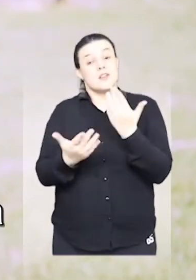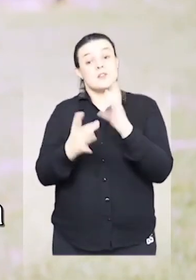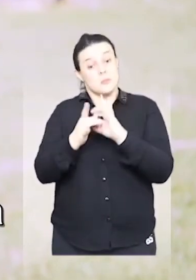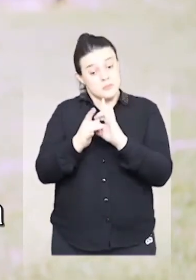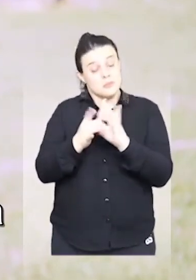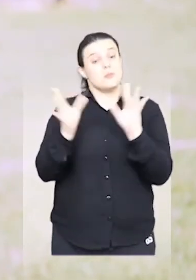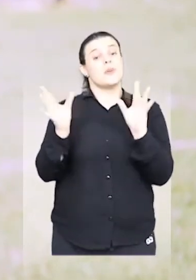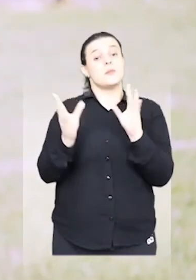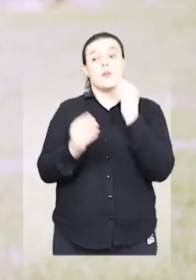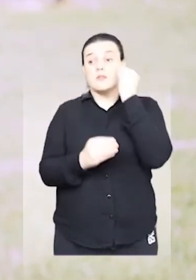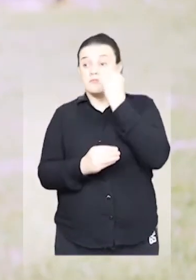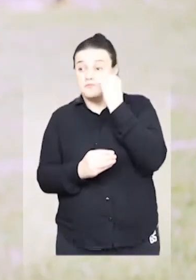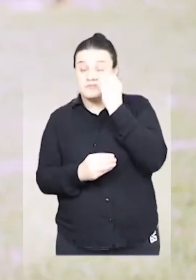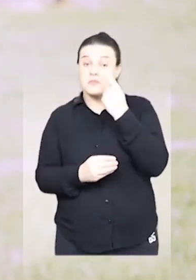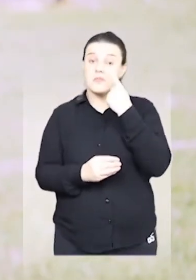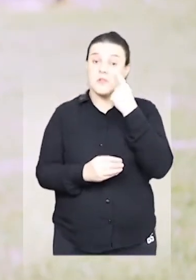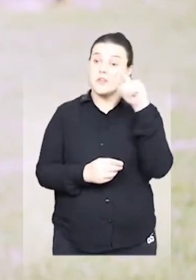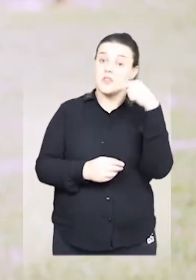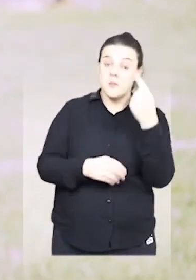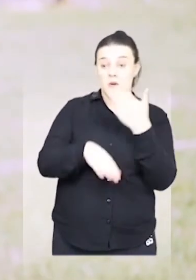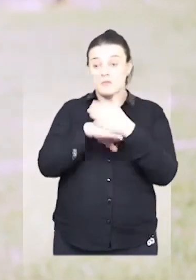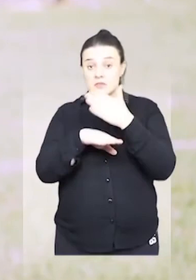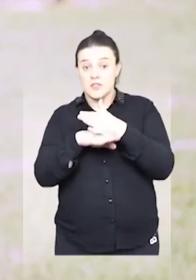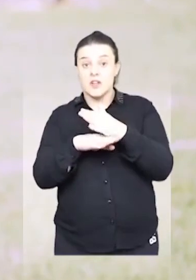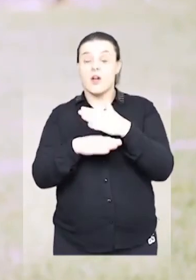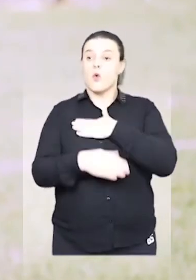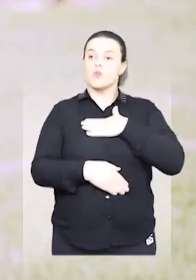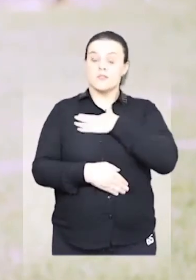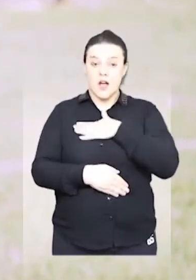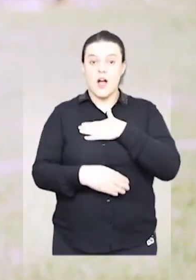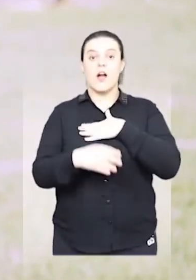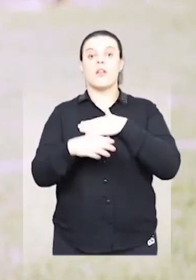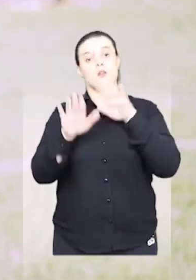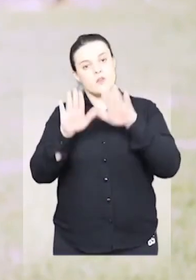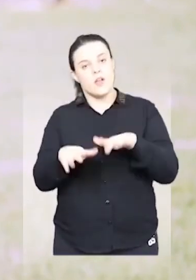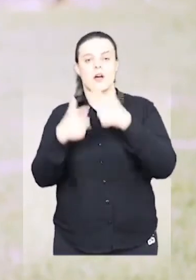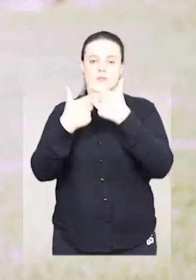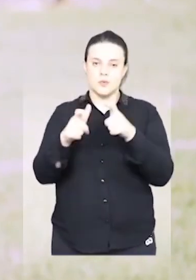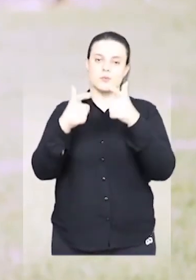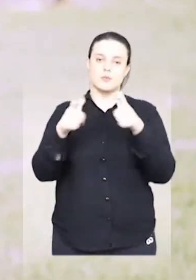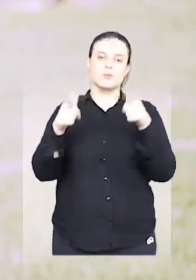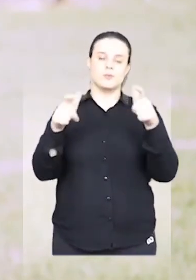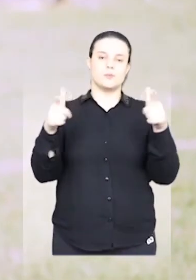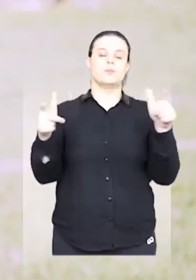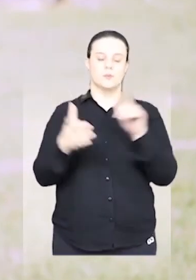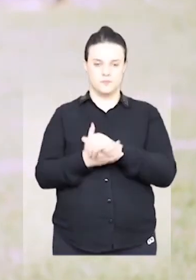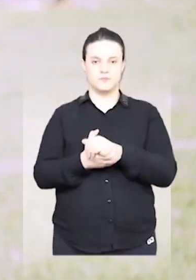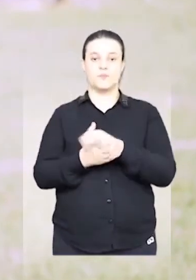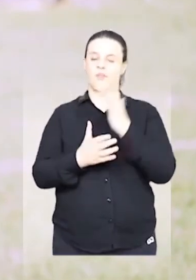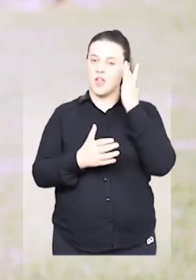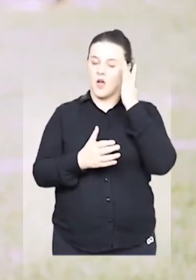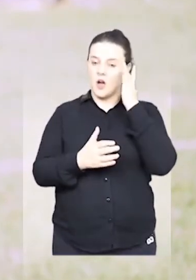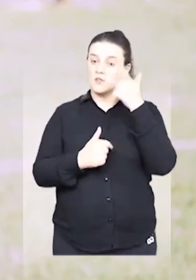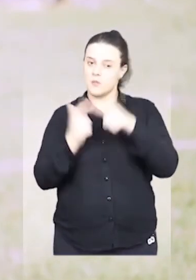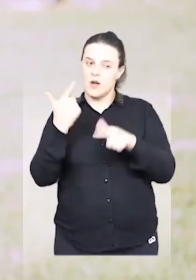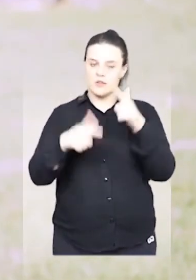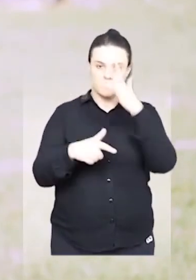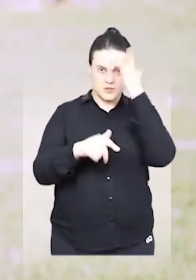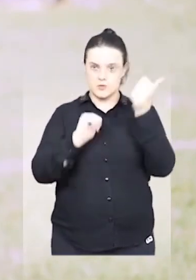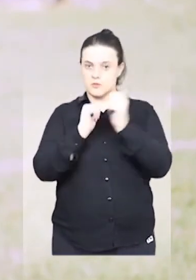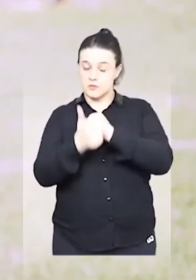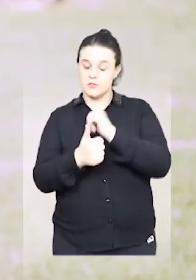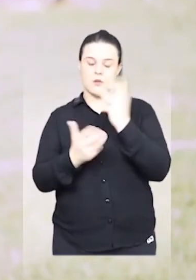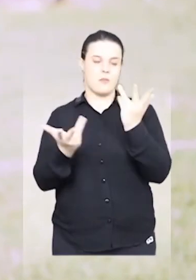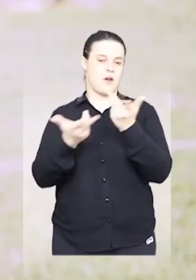foram assistir e eu acho que se permitiram experimentar depois, e depois que experimentaram ficaram, e a gente teve aí um número